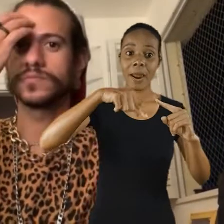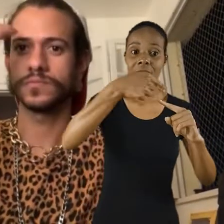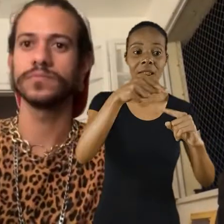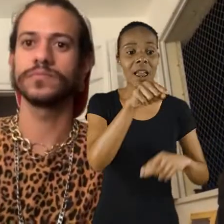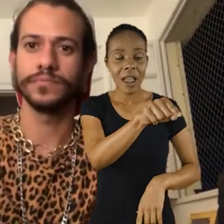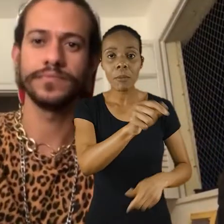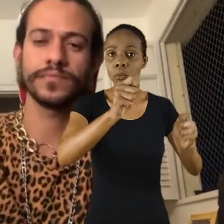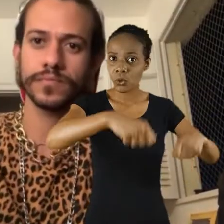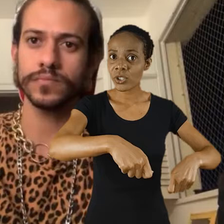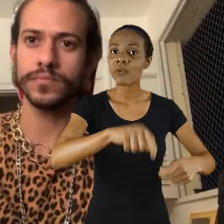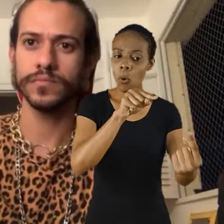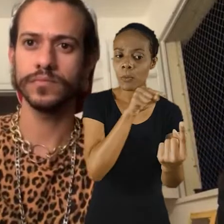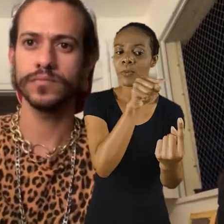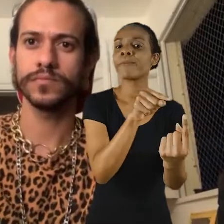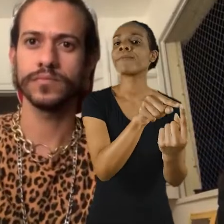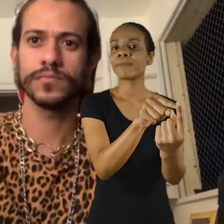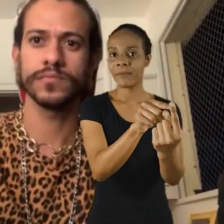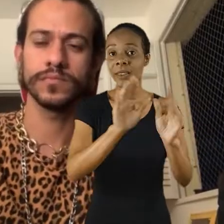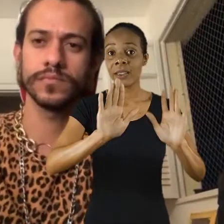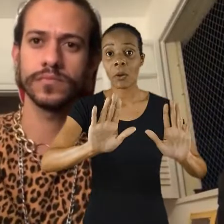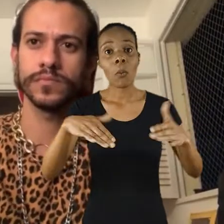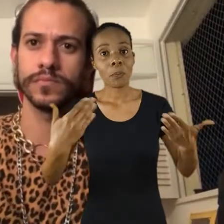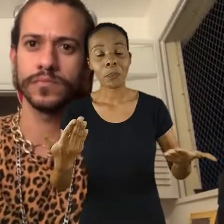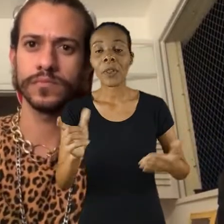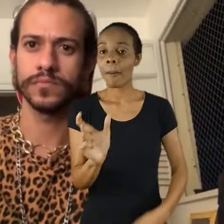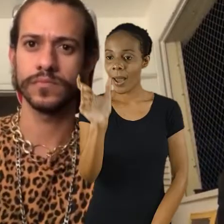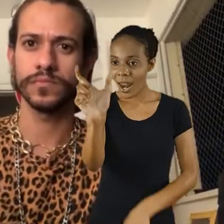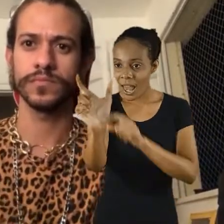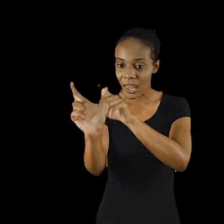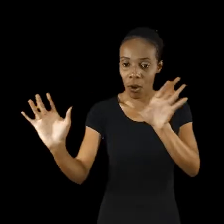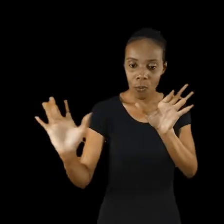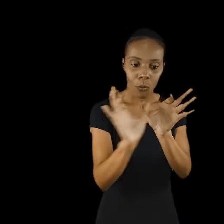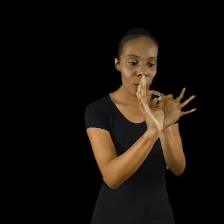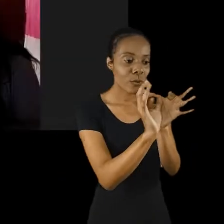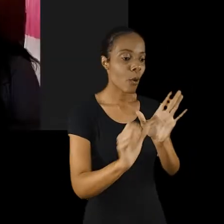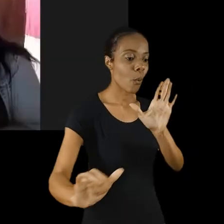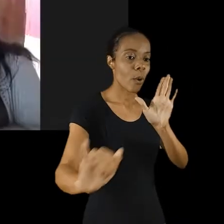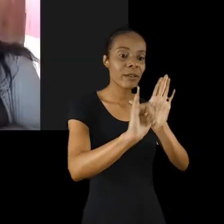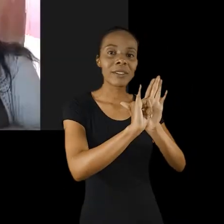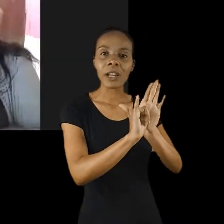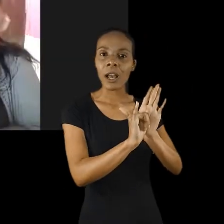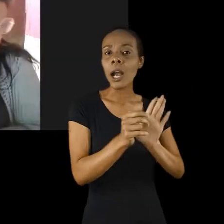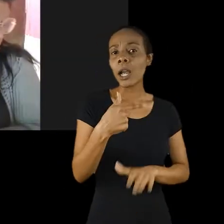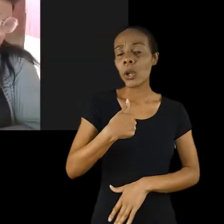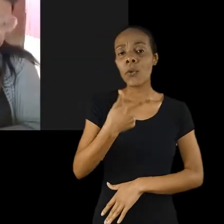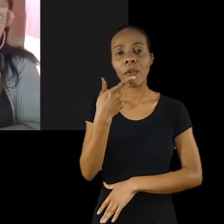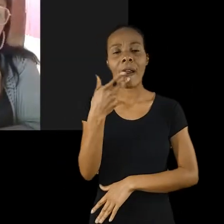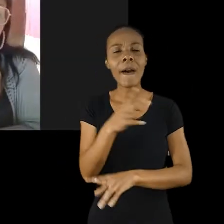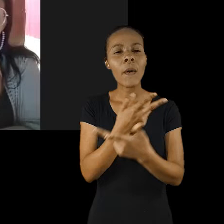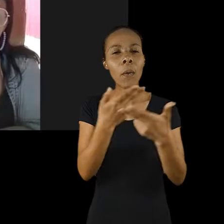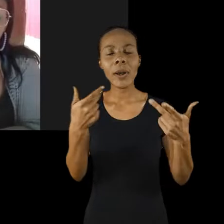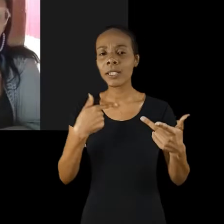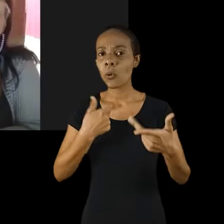palavra, ela chegou me dando identidade, né? Foi através, inclusive, de eu falar das coisas que eu não possuo, para